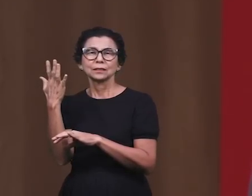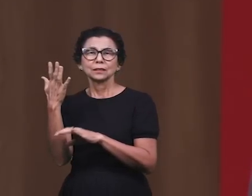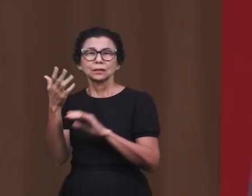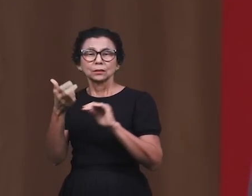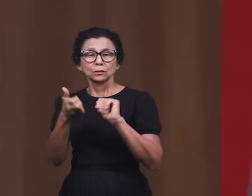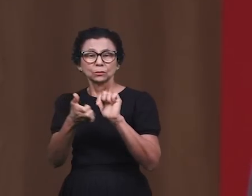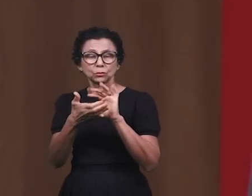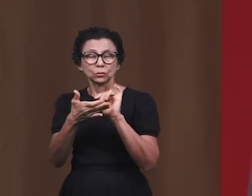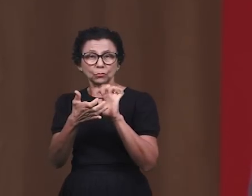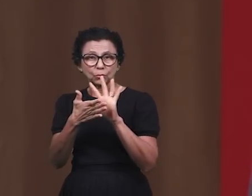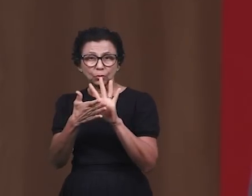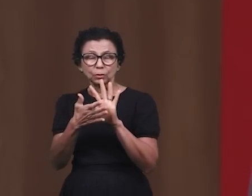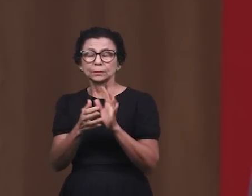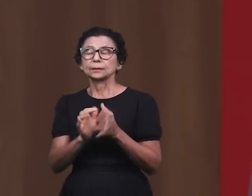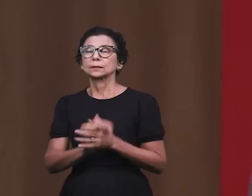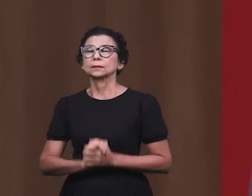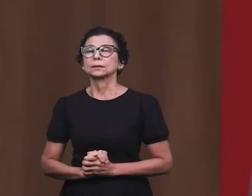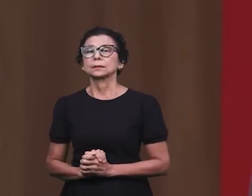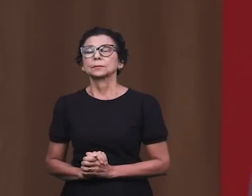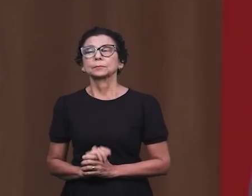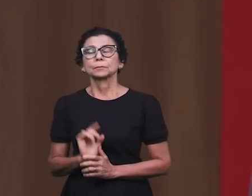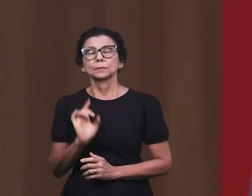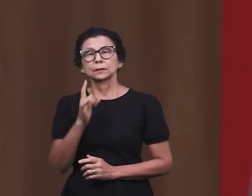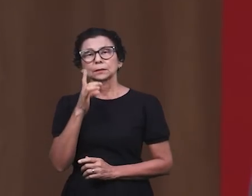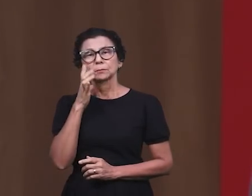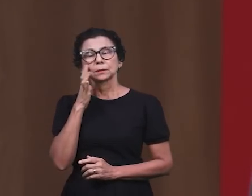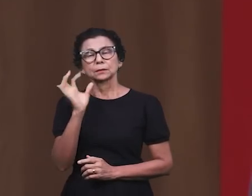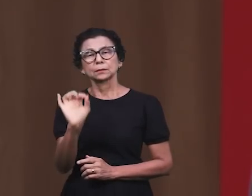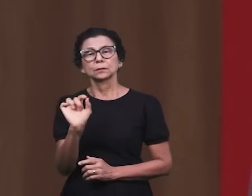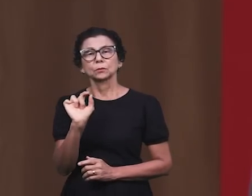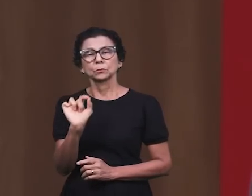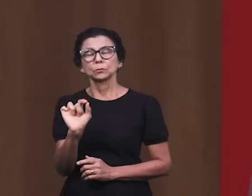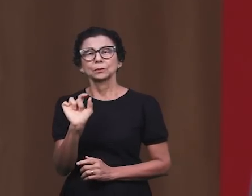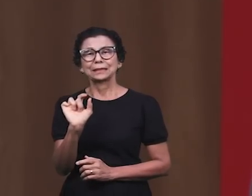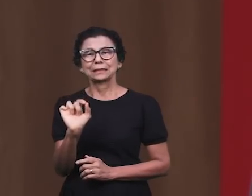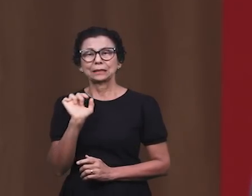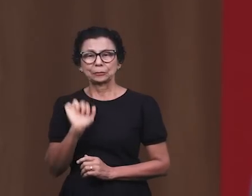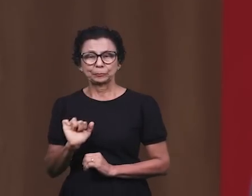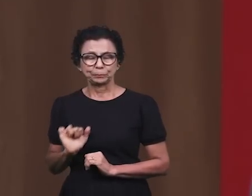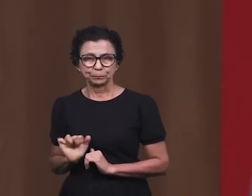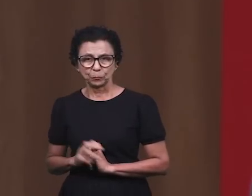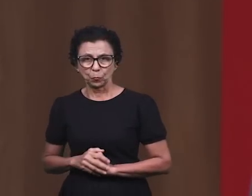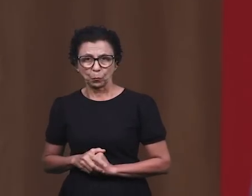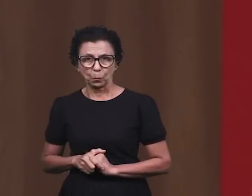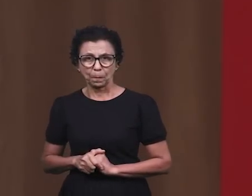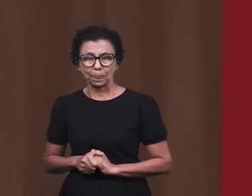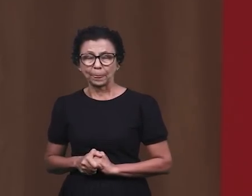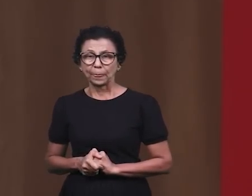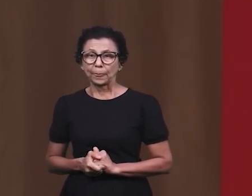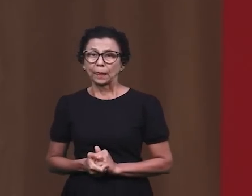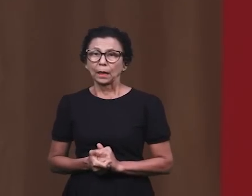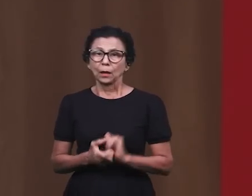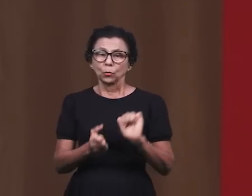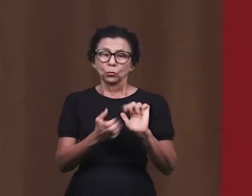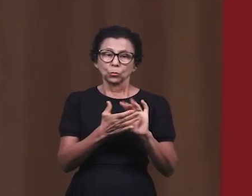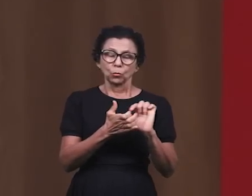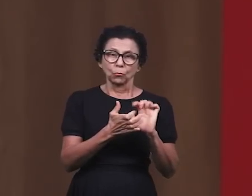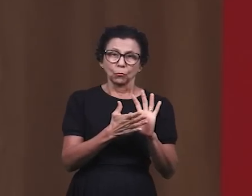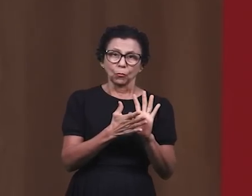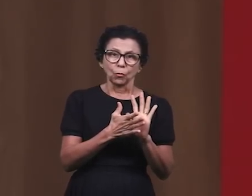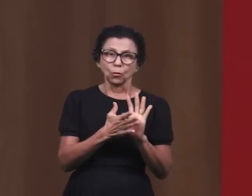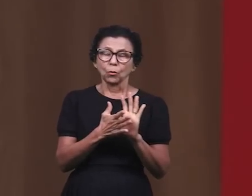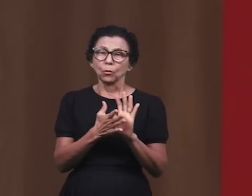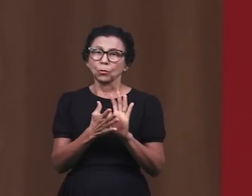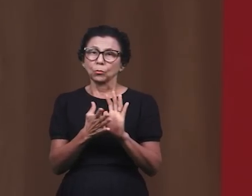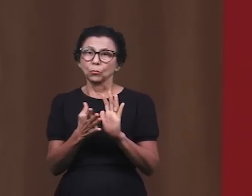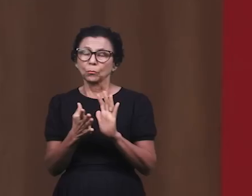os cuidados que nós temos que ter é porque ele não pode ferir a palavra, ele não pode ir,